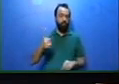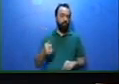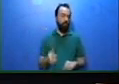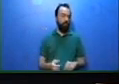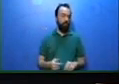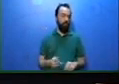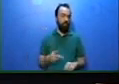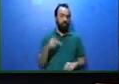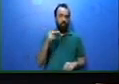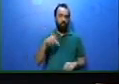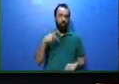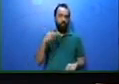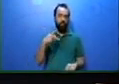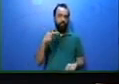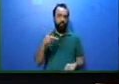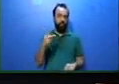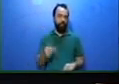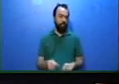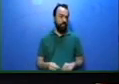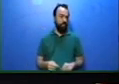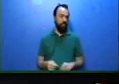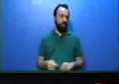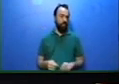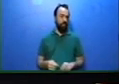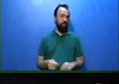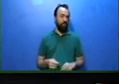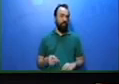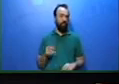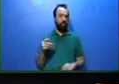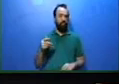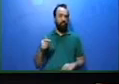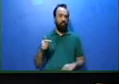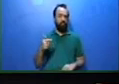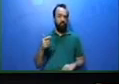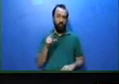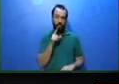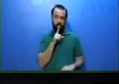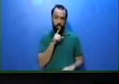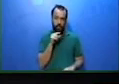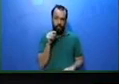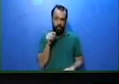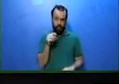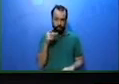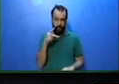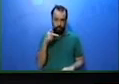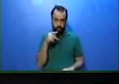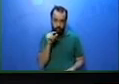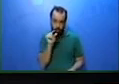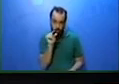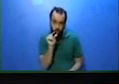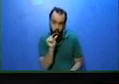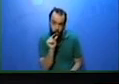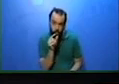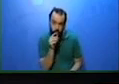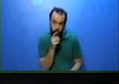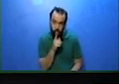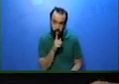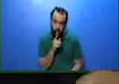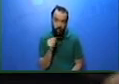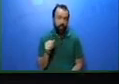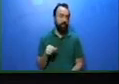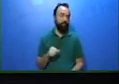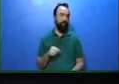ó. A fala do personagem, ó. O cochicho do personagem, olha que legal, vem com